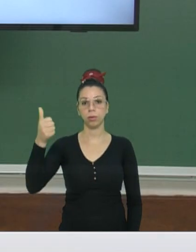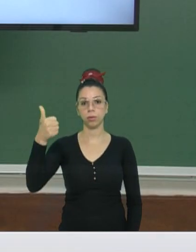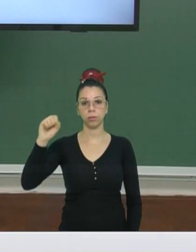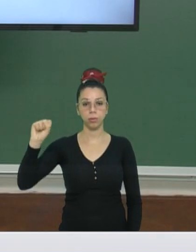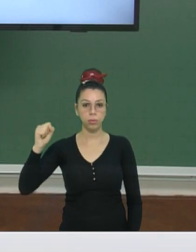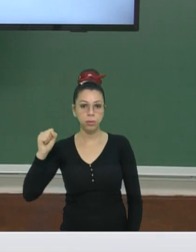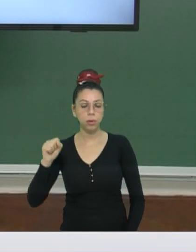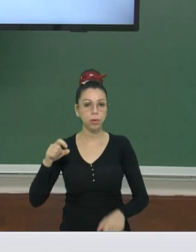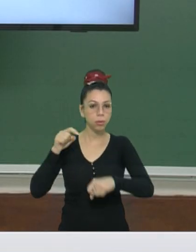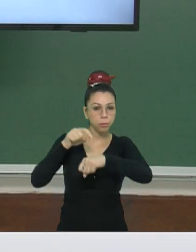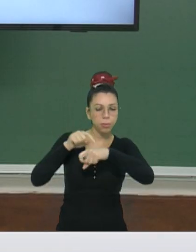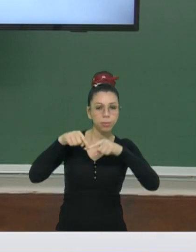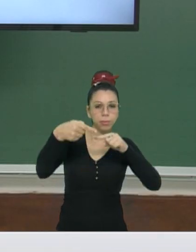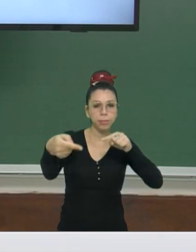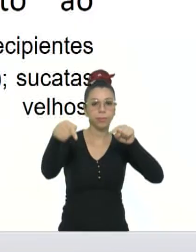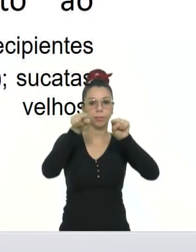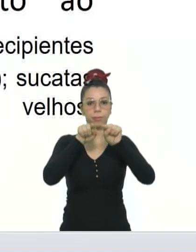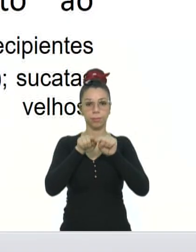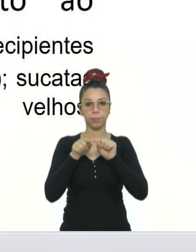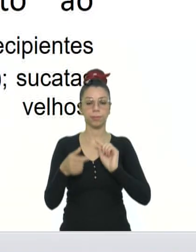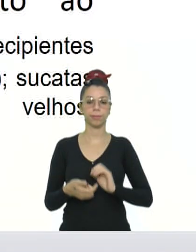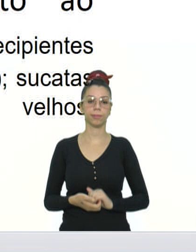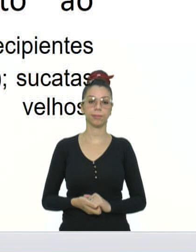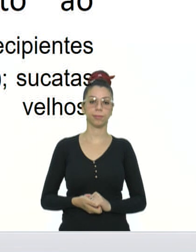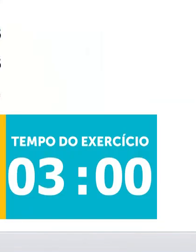para você e eu já volto.